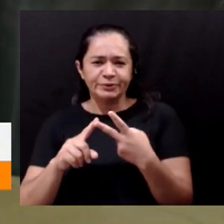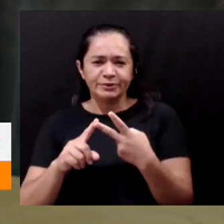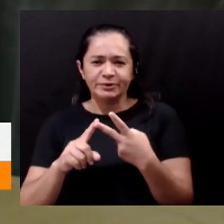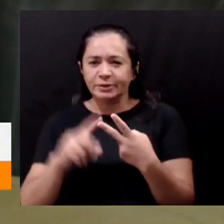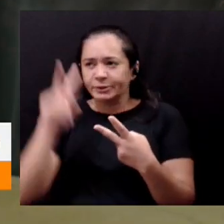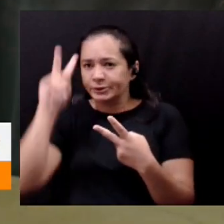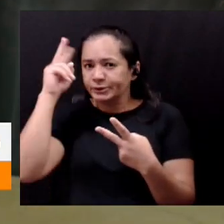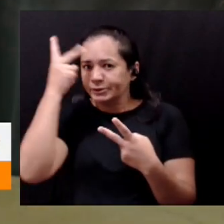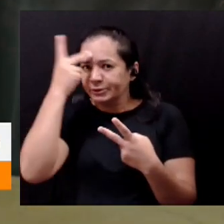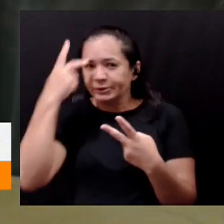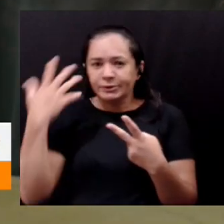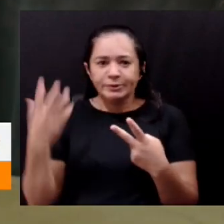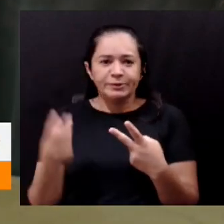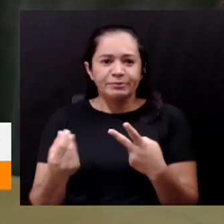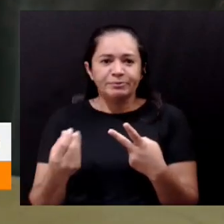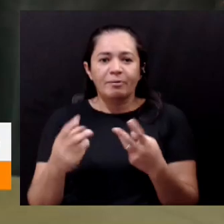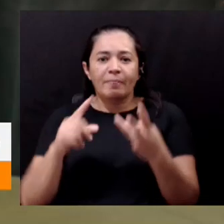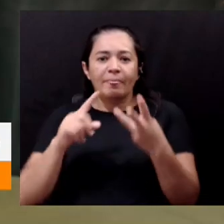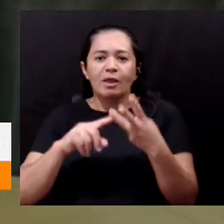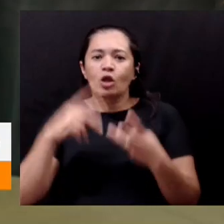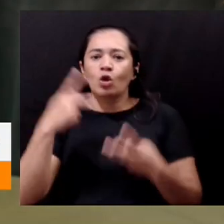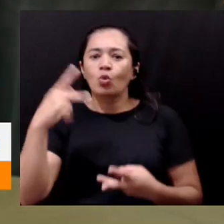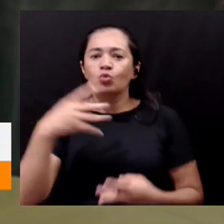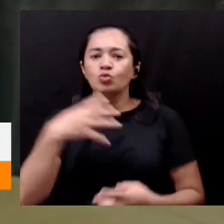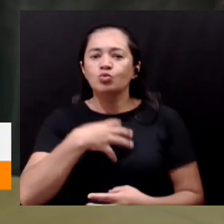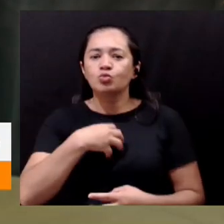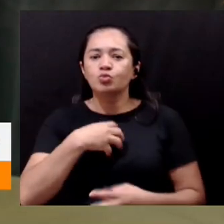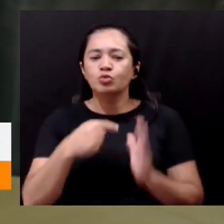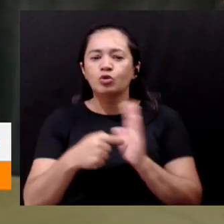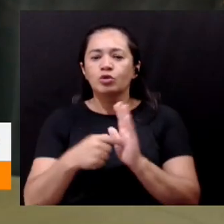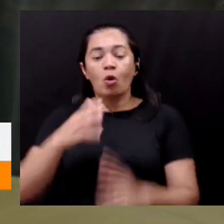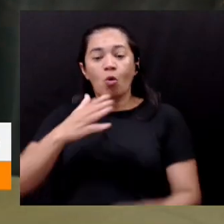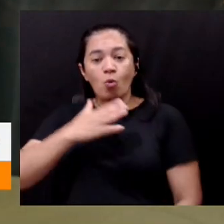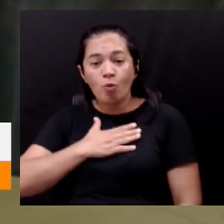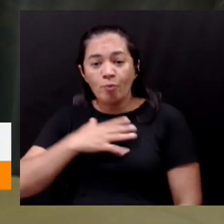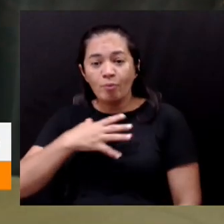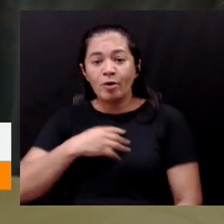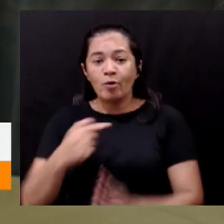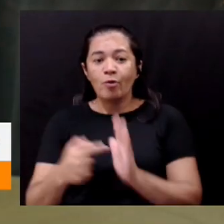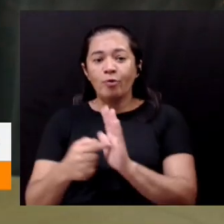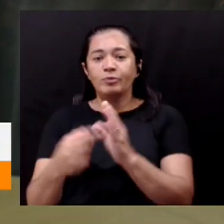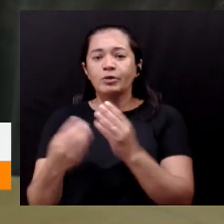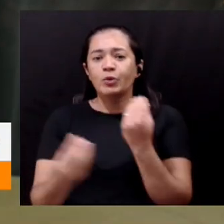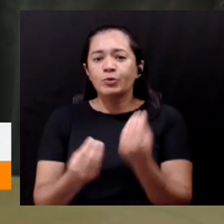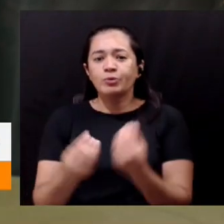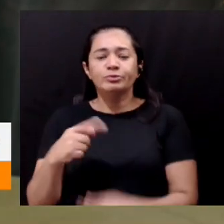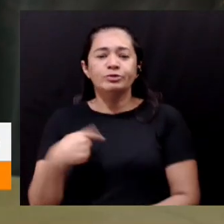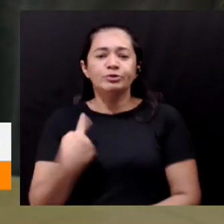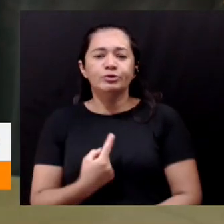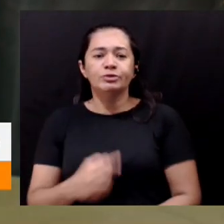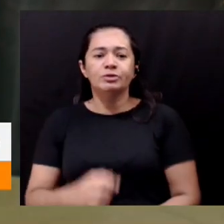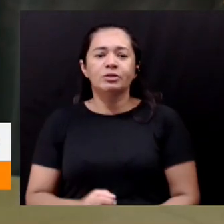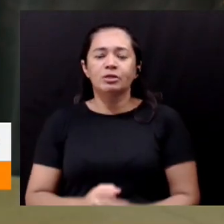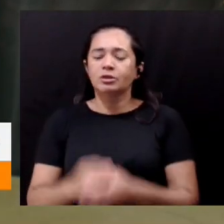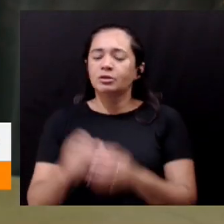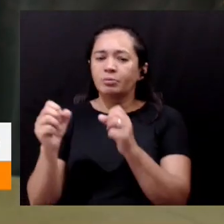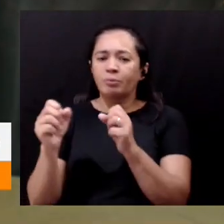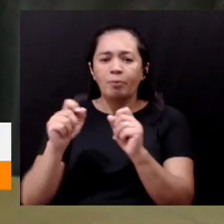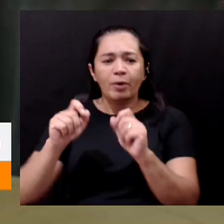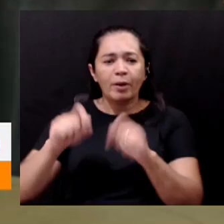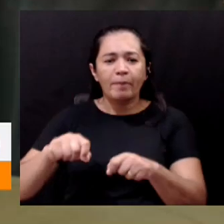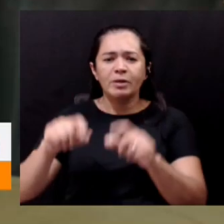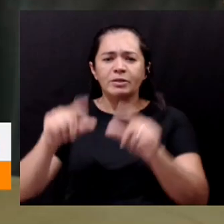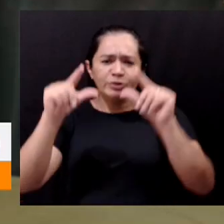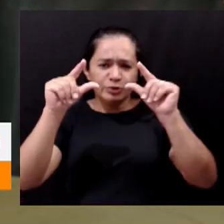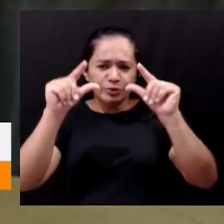né, sobre o seu comportamento, o meu comportamento, sobre como nós podemos minimizar